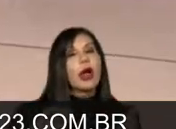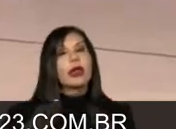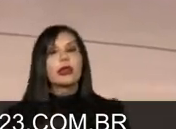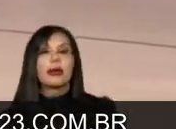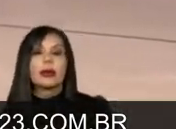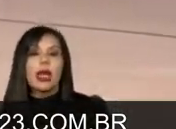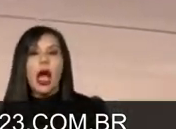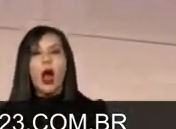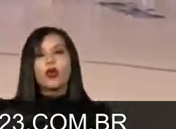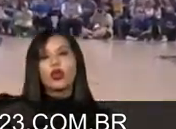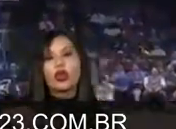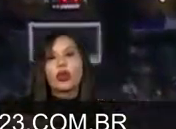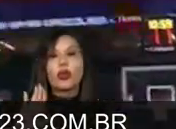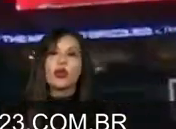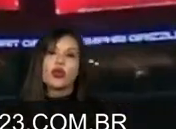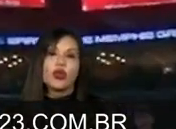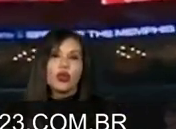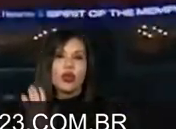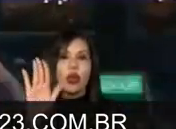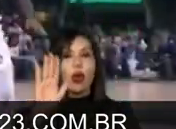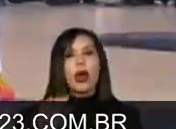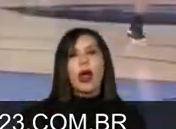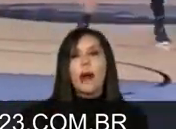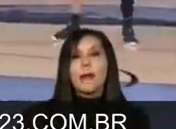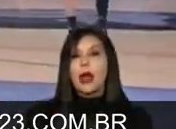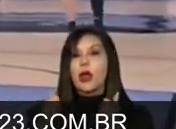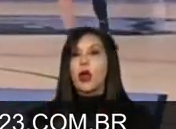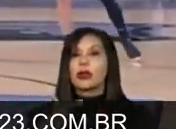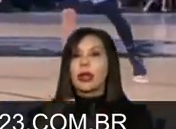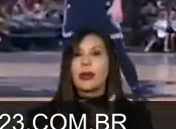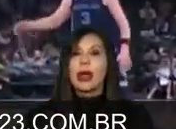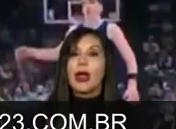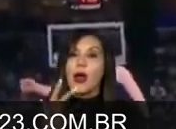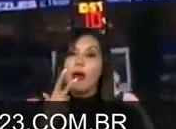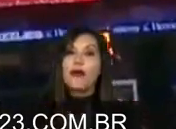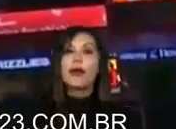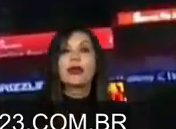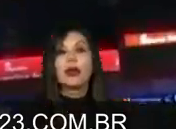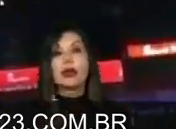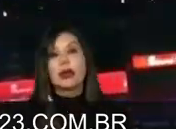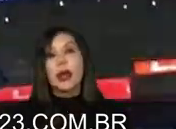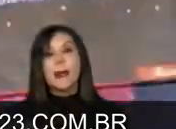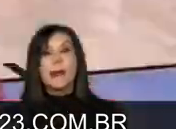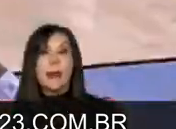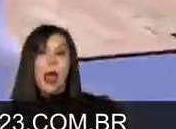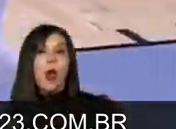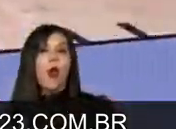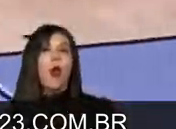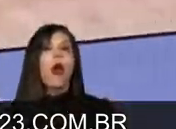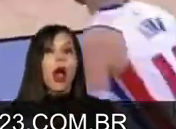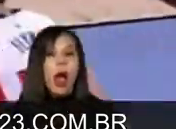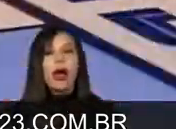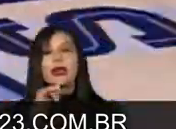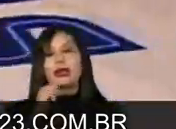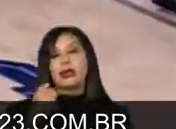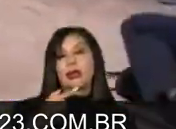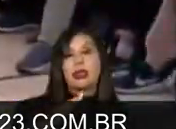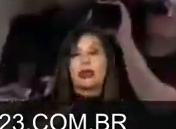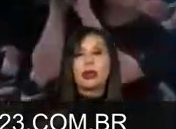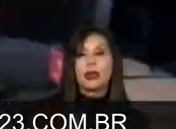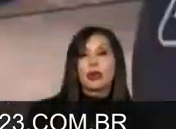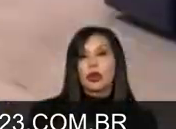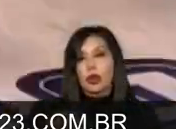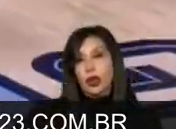jogo. A melhor atuação dele foi na vitória sobre o Detroit Pistons, em que ele teve 17 pontos e